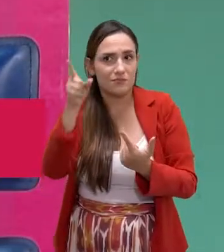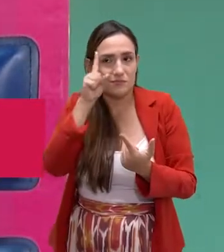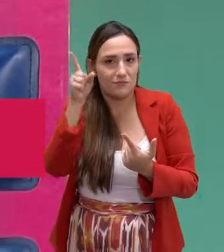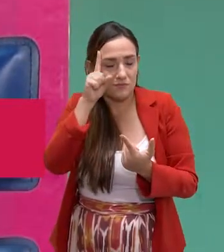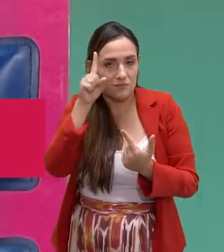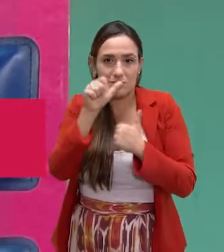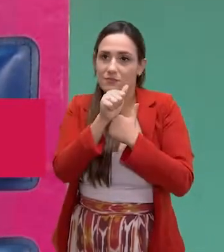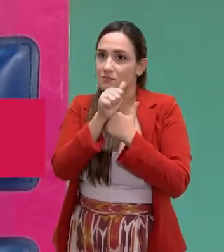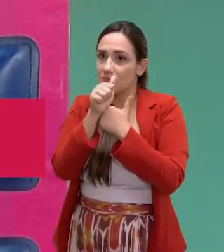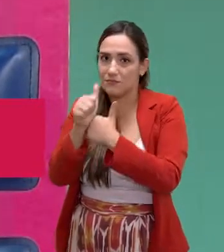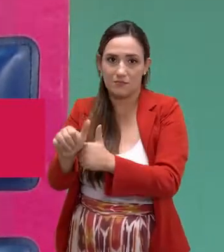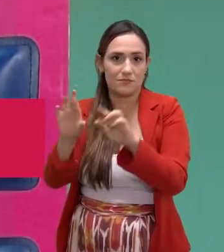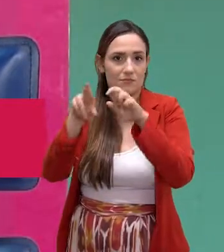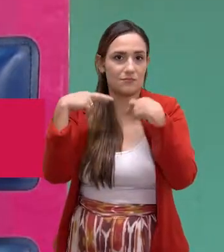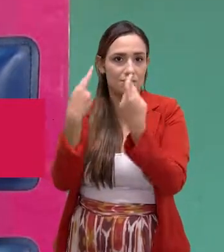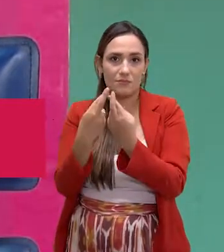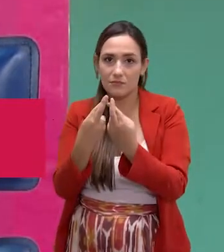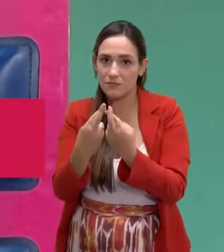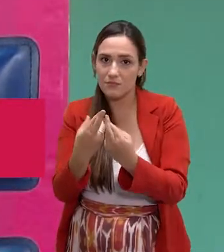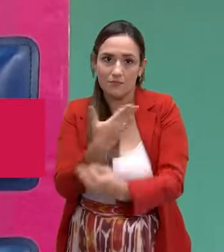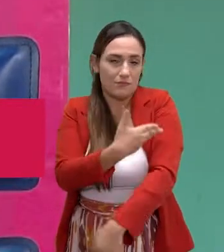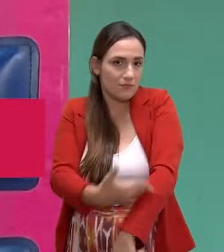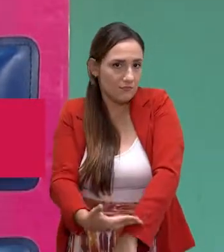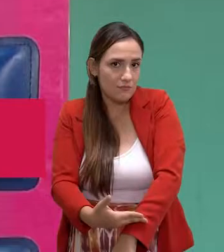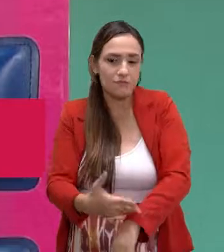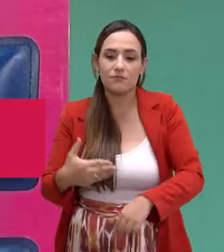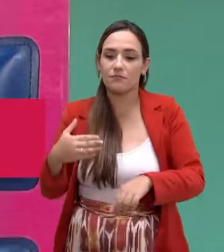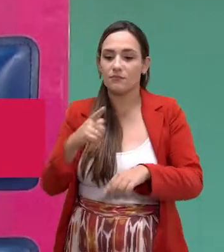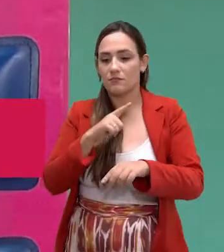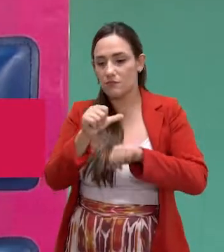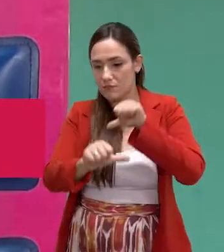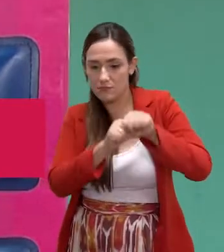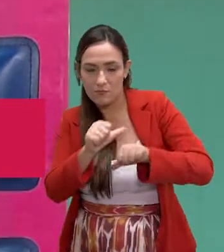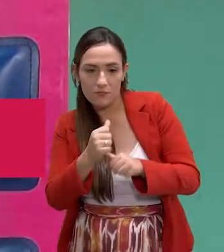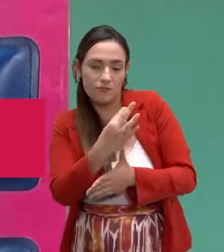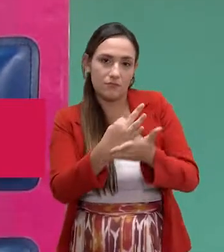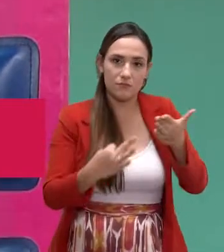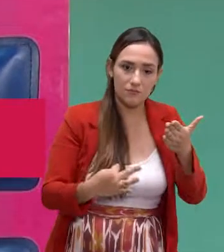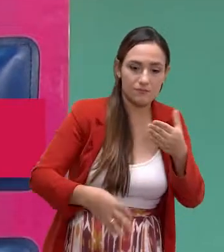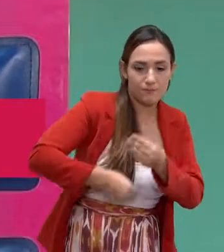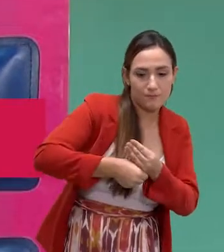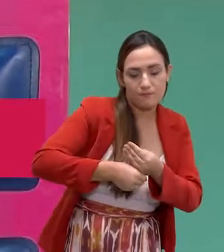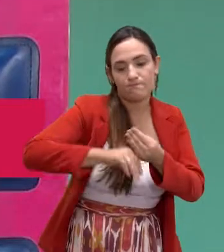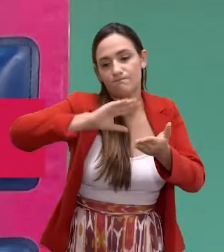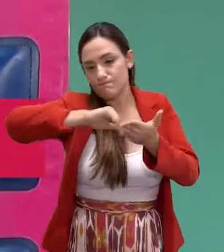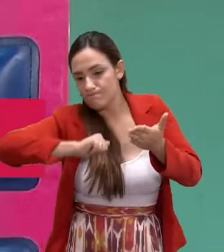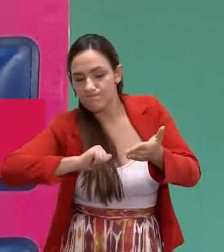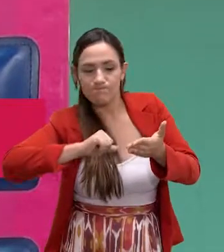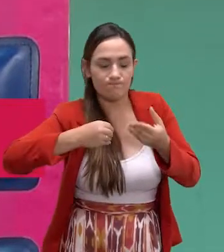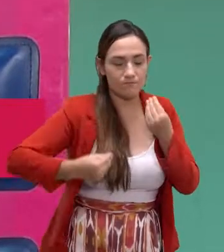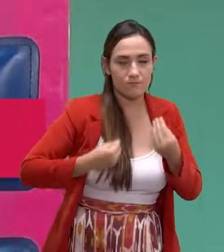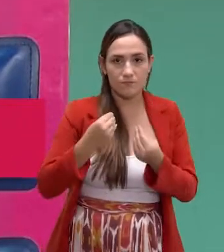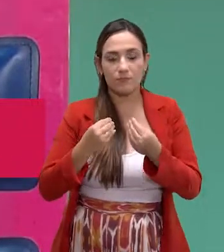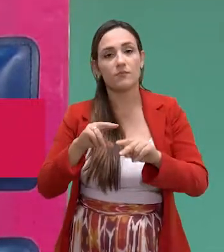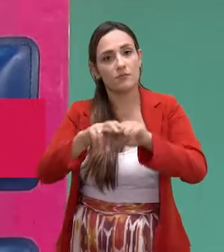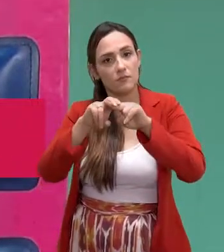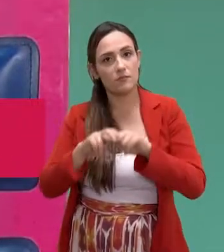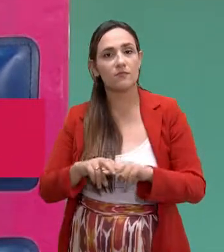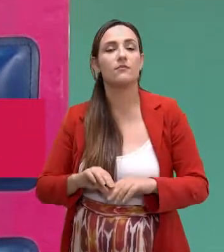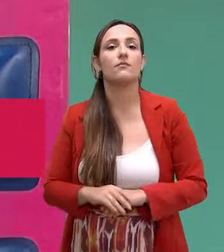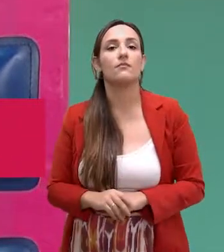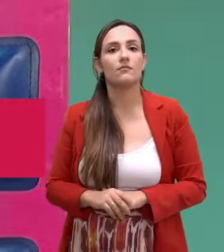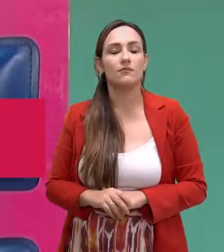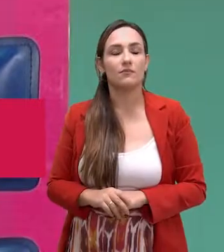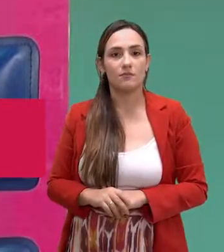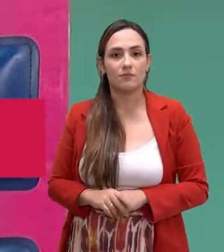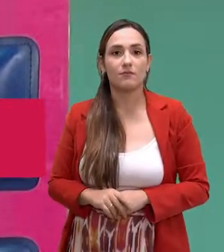as sessões, debatendo as emendas a todo tempo ali. E o meu testemunho